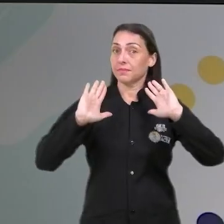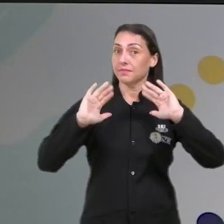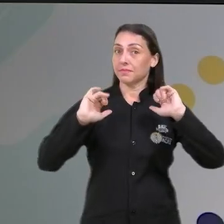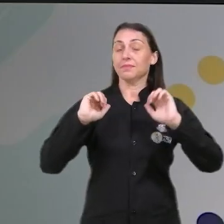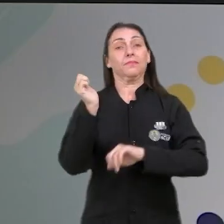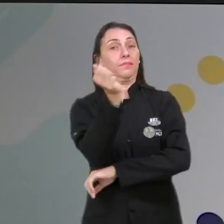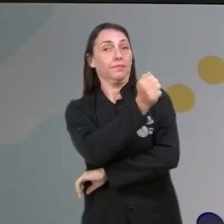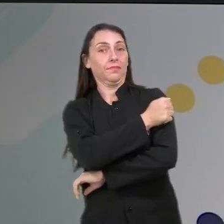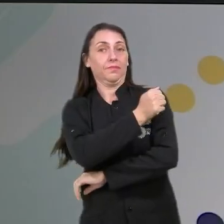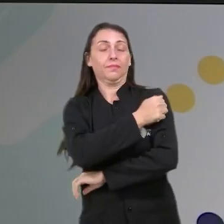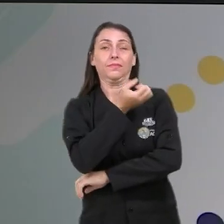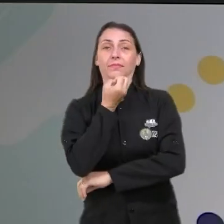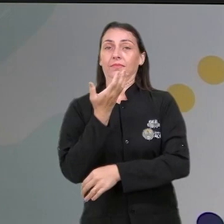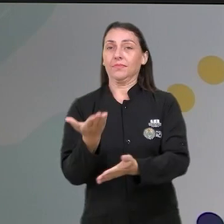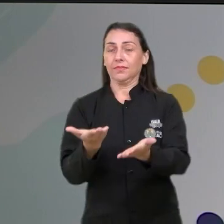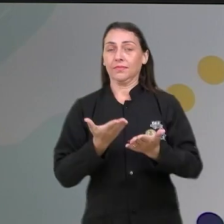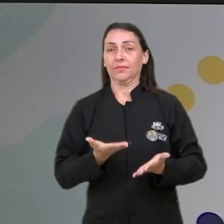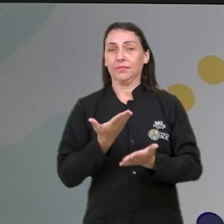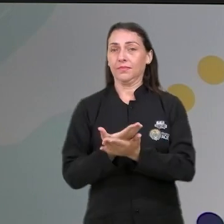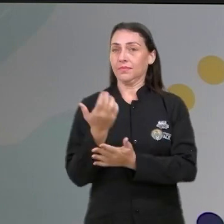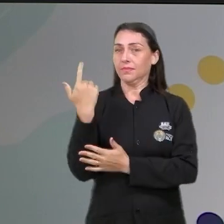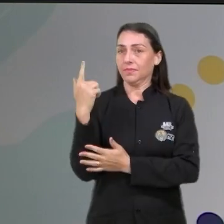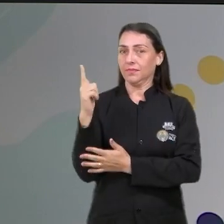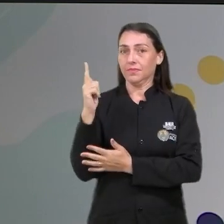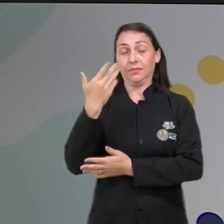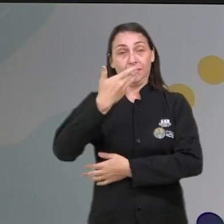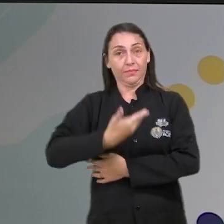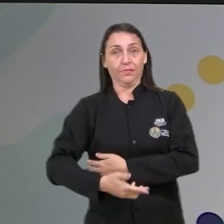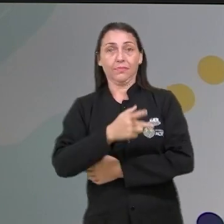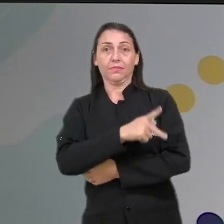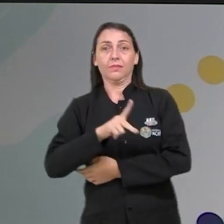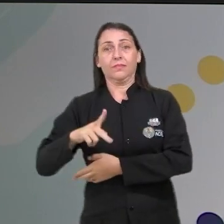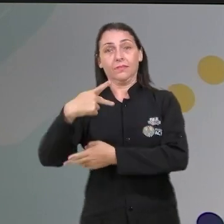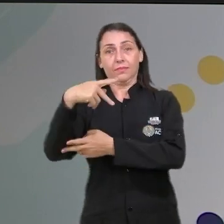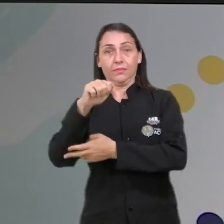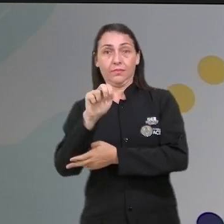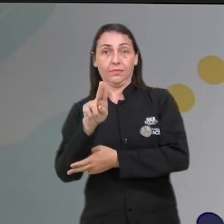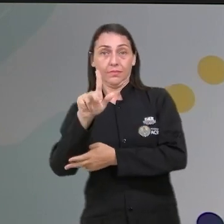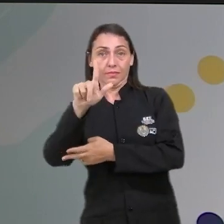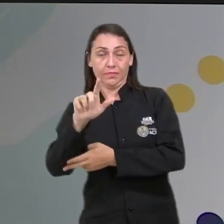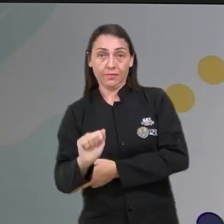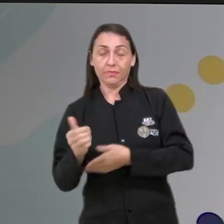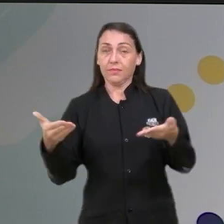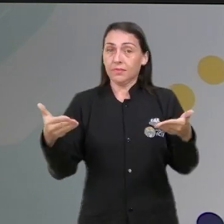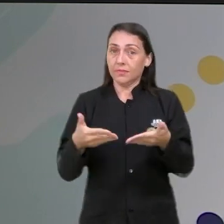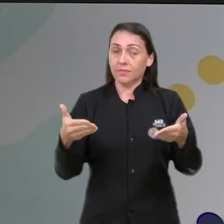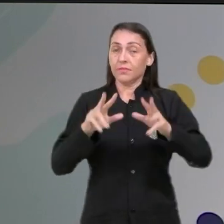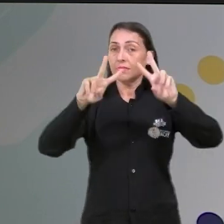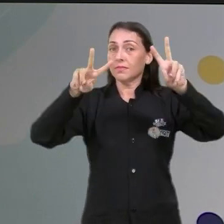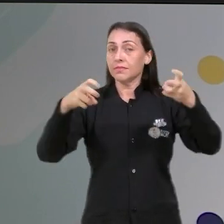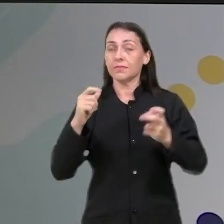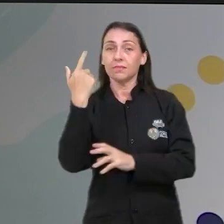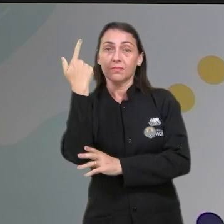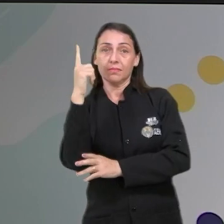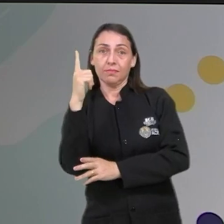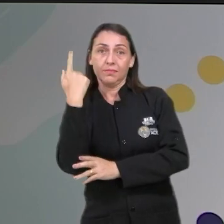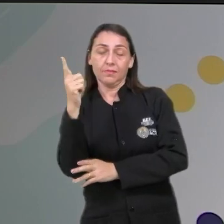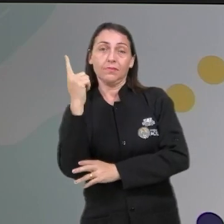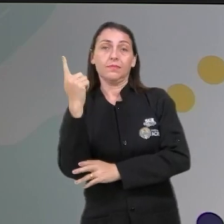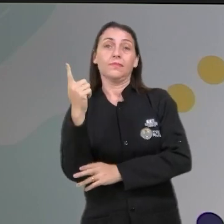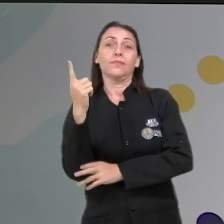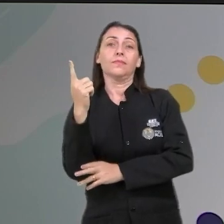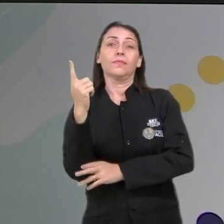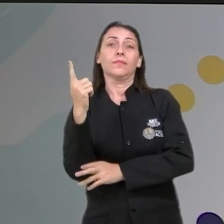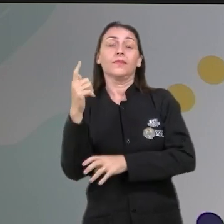Olá, estudantes, sejam bem-vindos a mais uma aula de Geografia. Eu sou a professora Paula e hoje o assunto de Geografia é